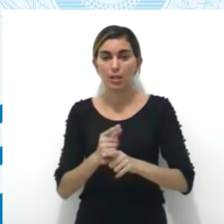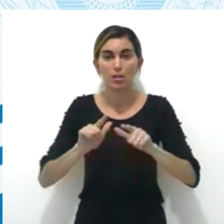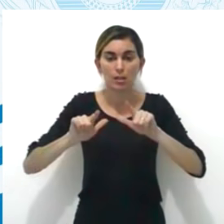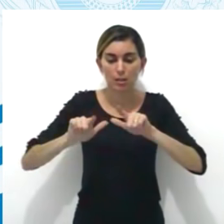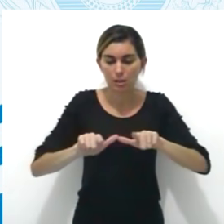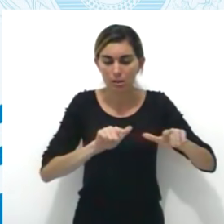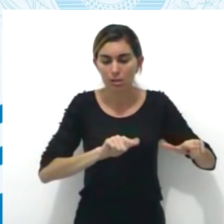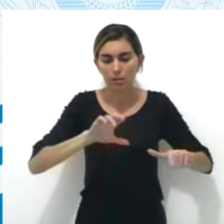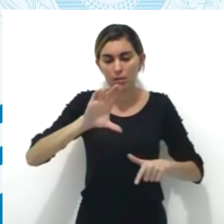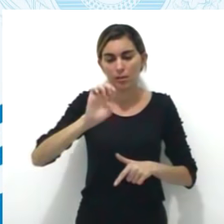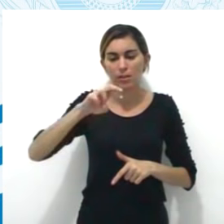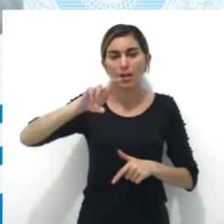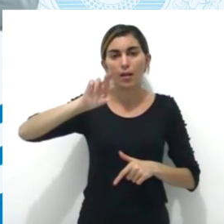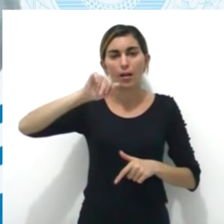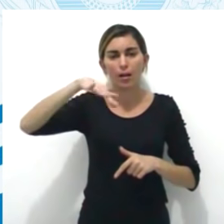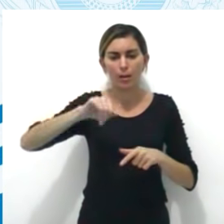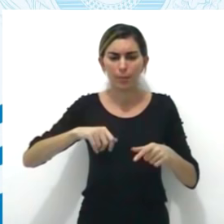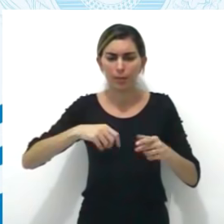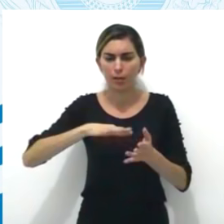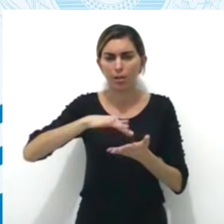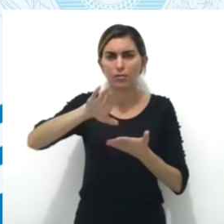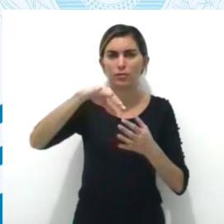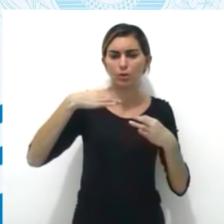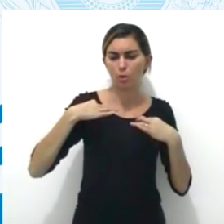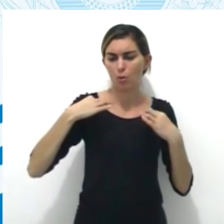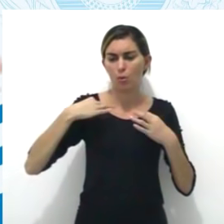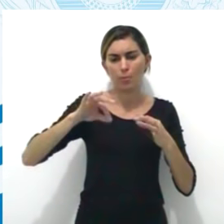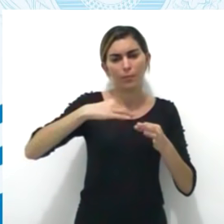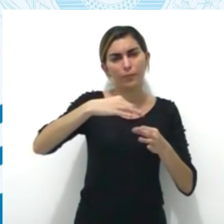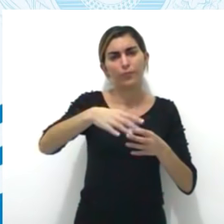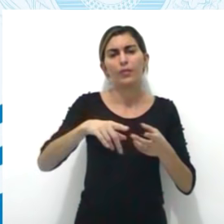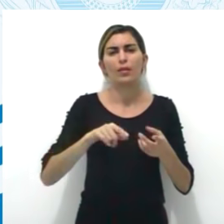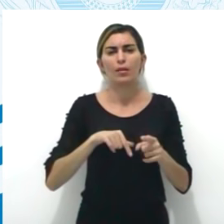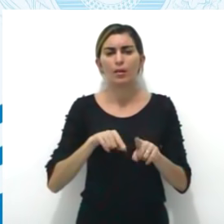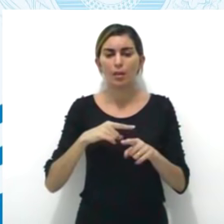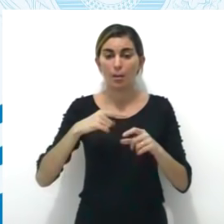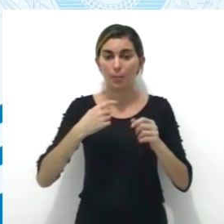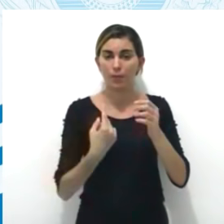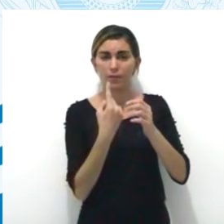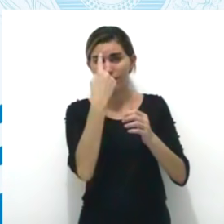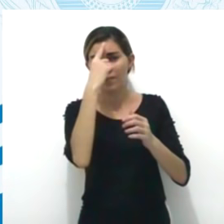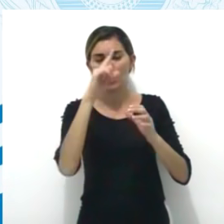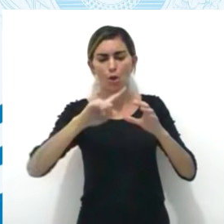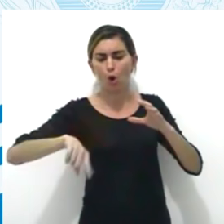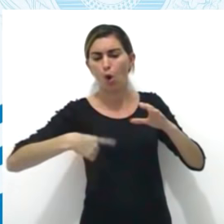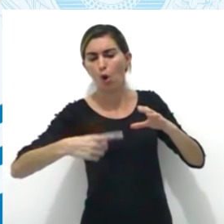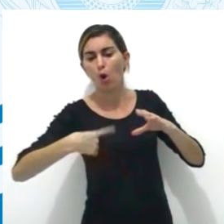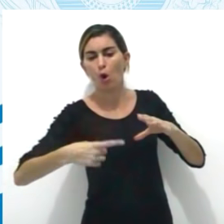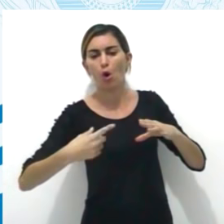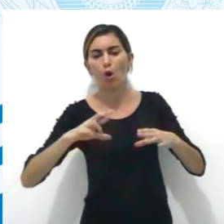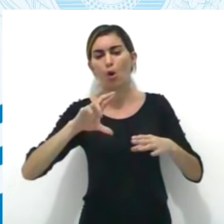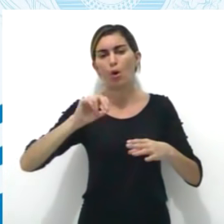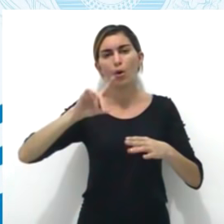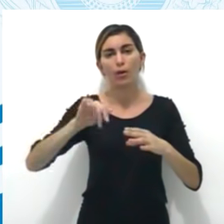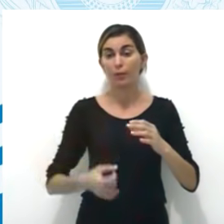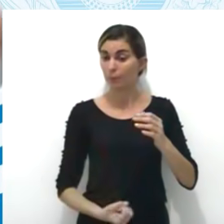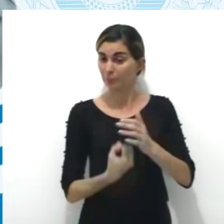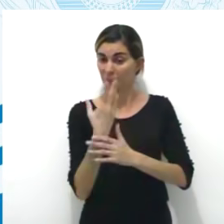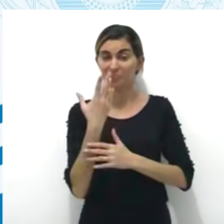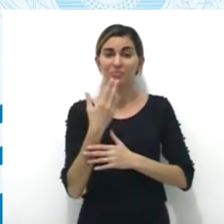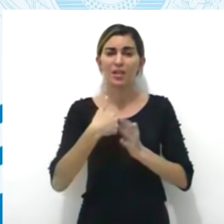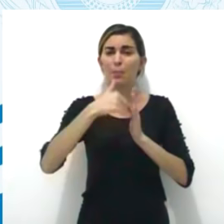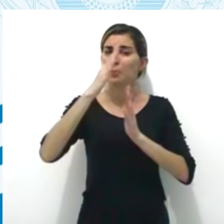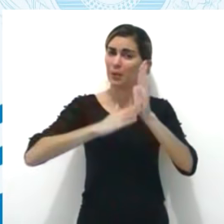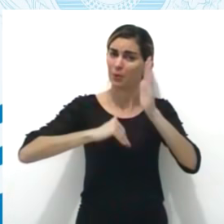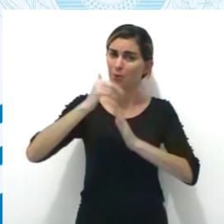da cerâmica e da tecelagem, pessoal. E a invenção de quê? Da roda. Fontes históricas,